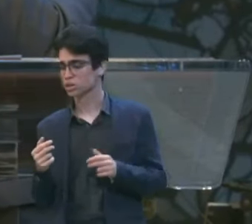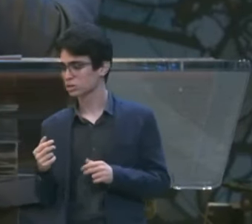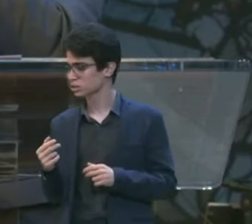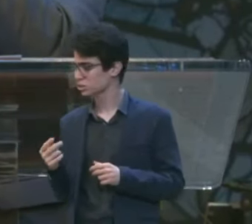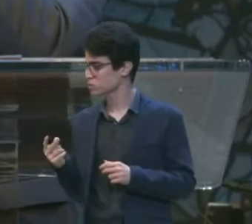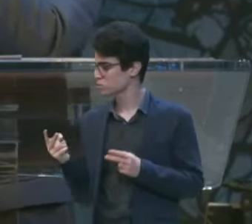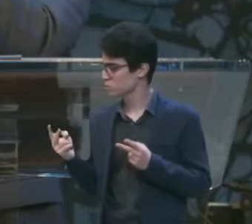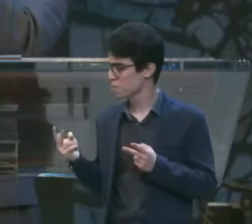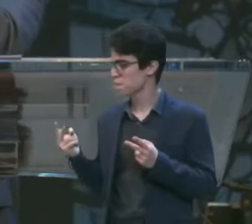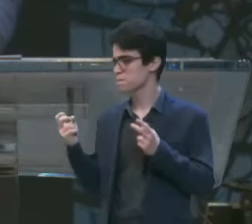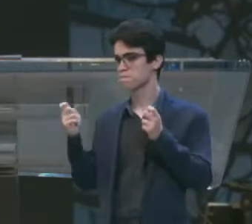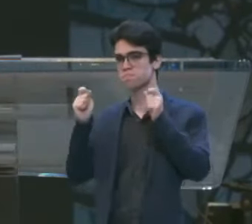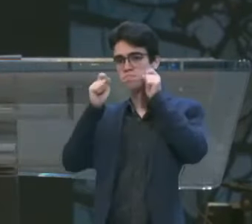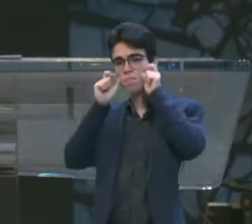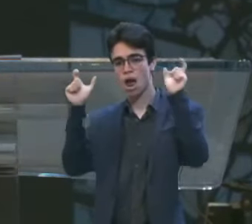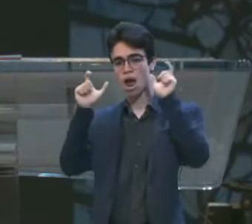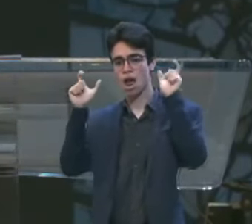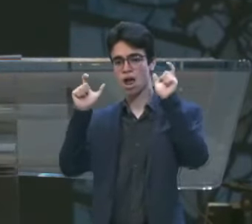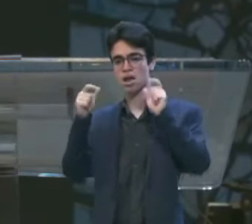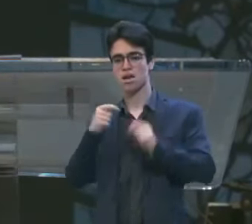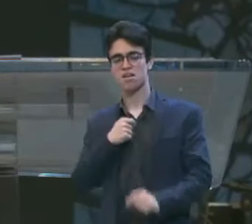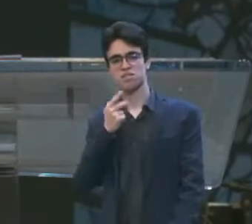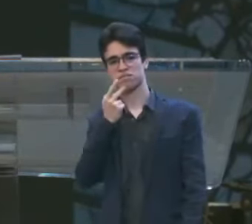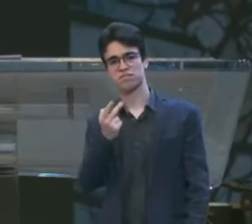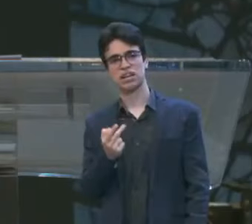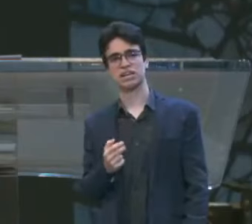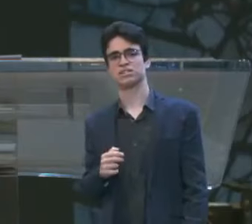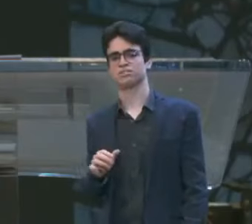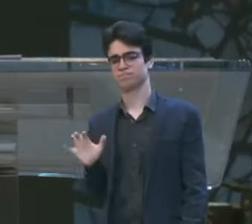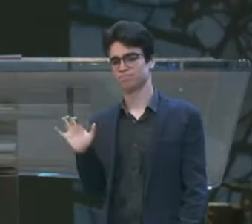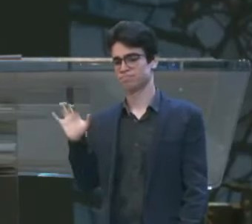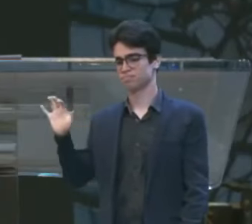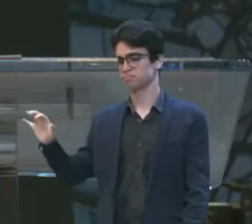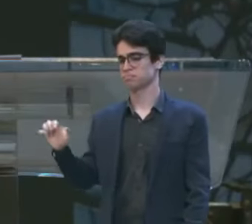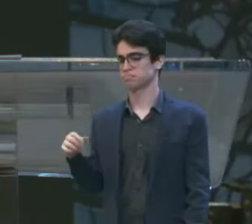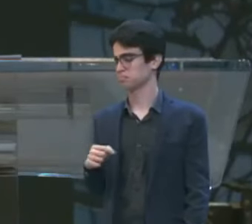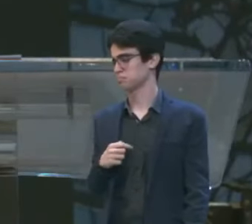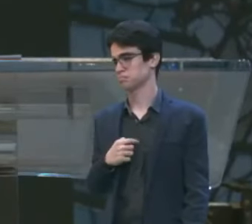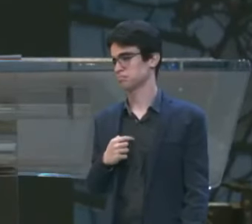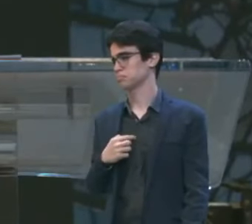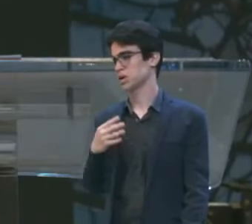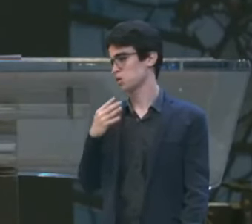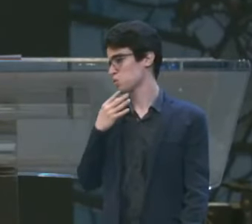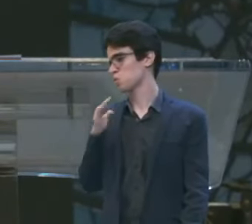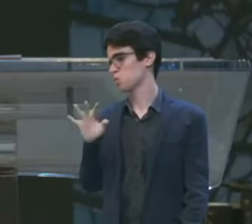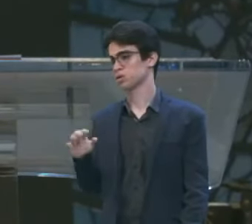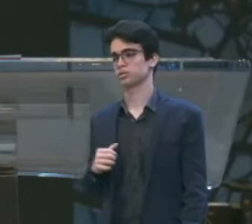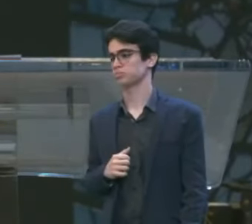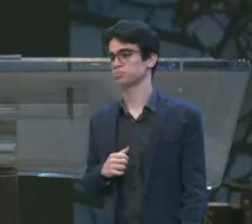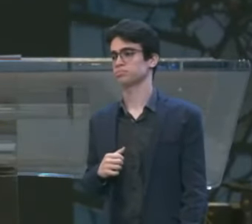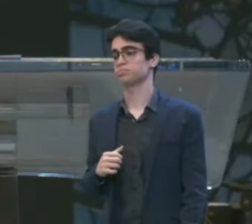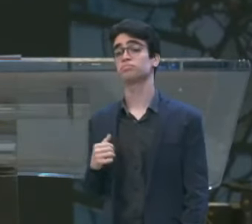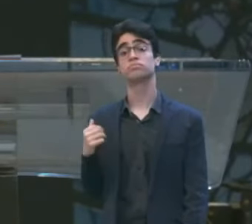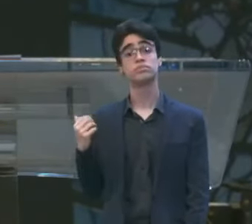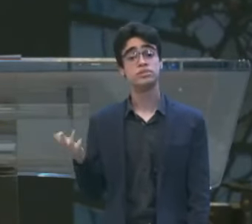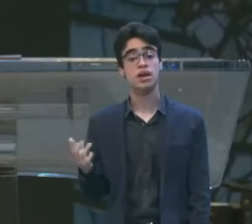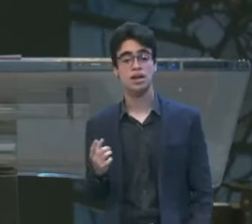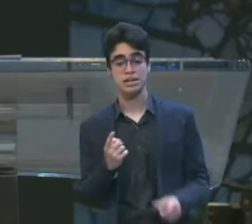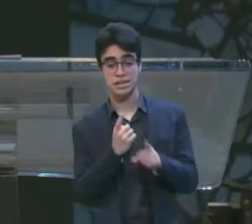desperta em você e você diz: poxa, esse lado eu não conhecia. Aqueles